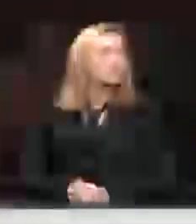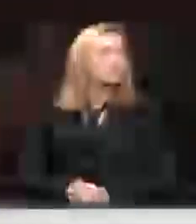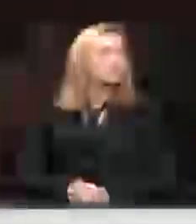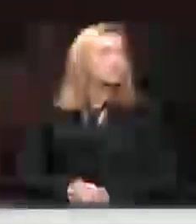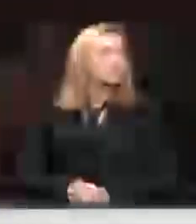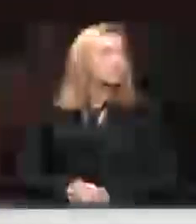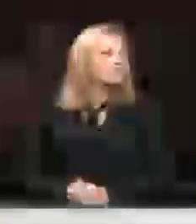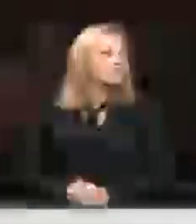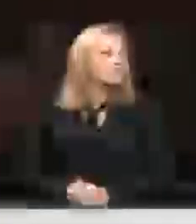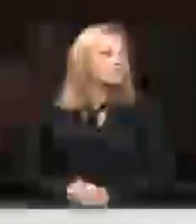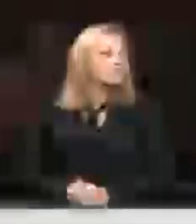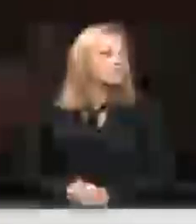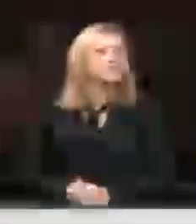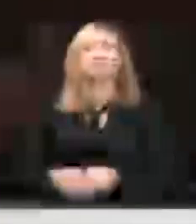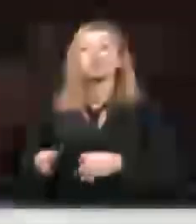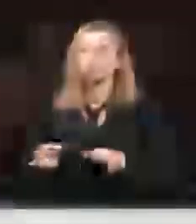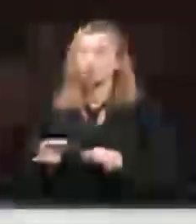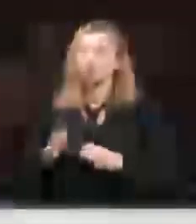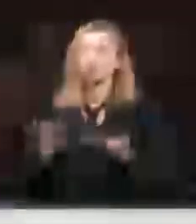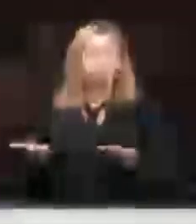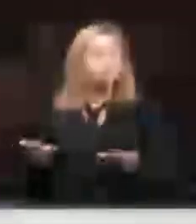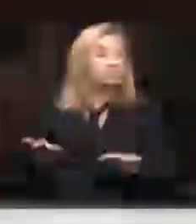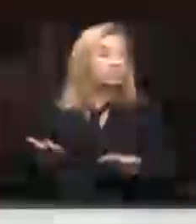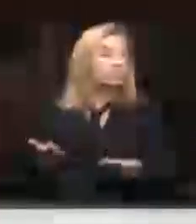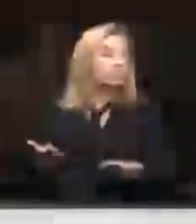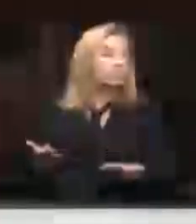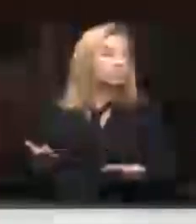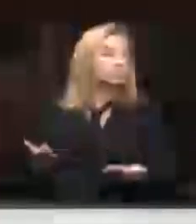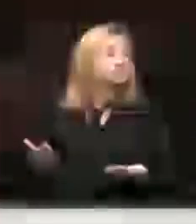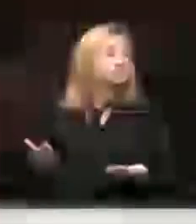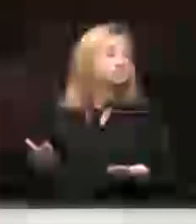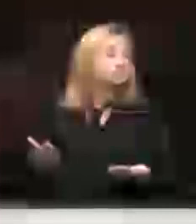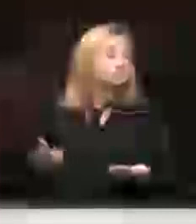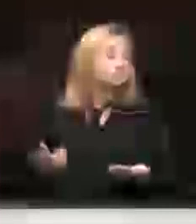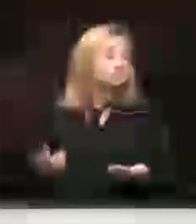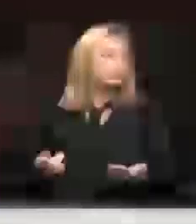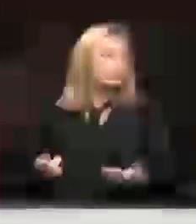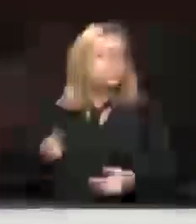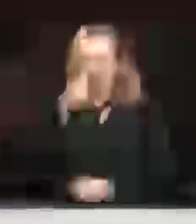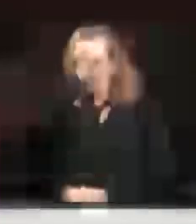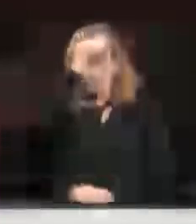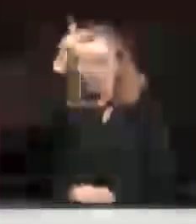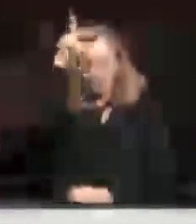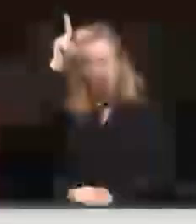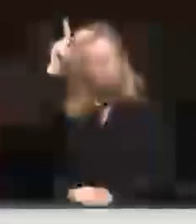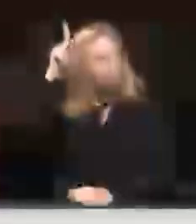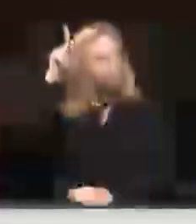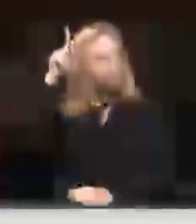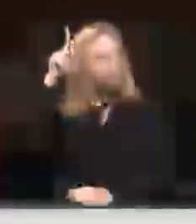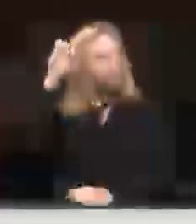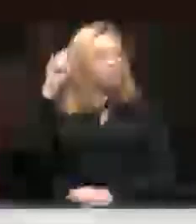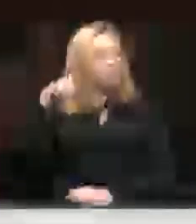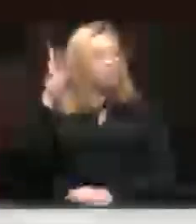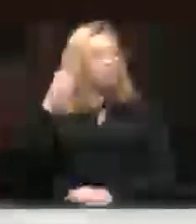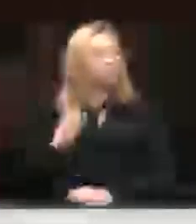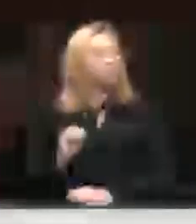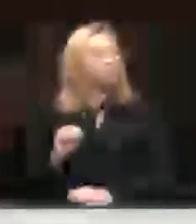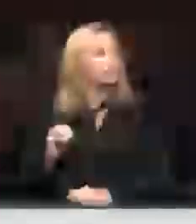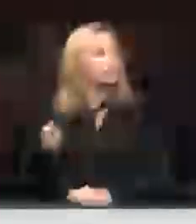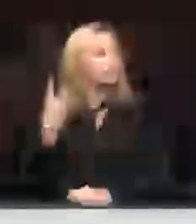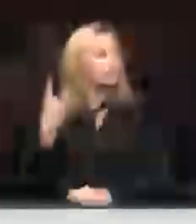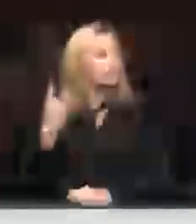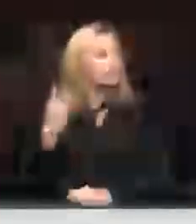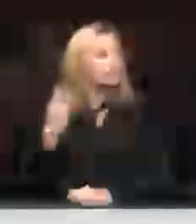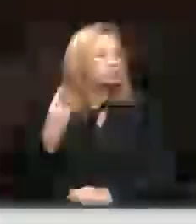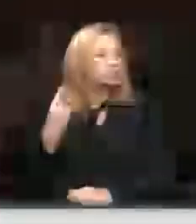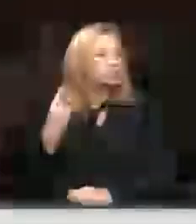aquele projeto. Eduardo Paes, o prefeito do Rio de Janeiro, Eduardo Paes,